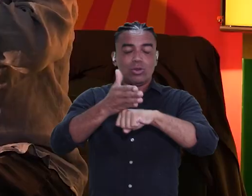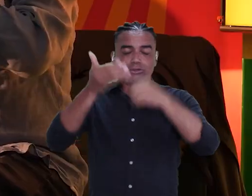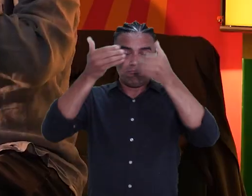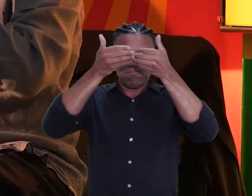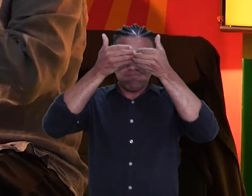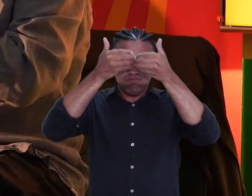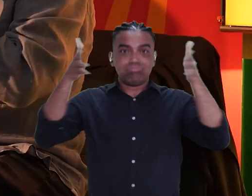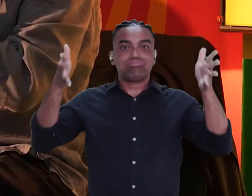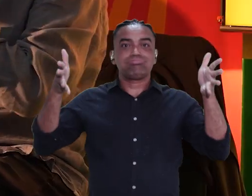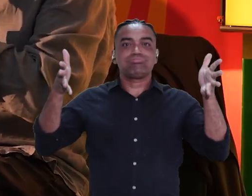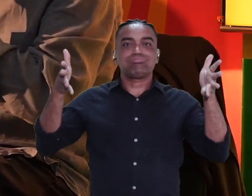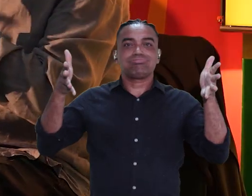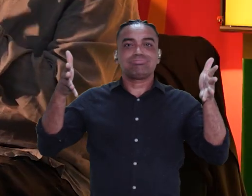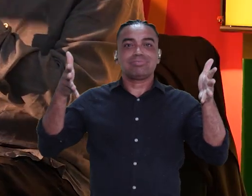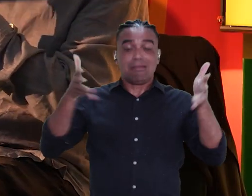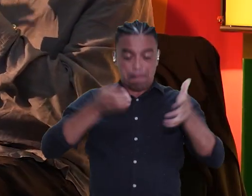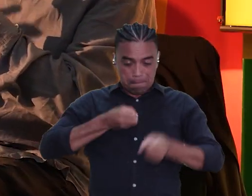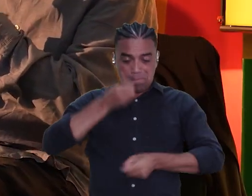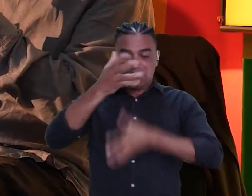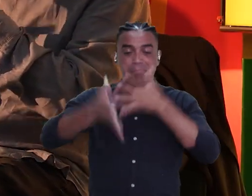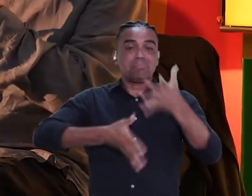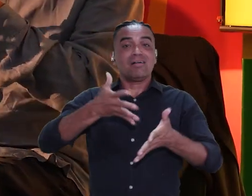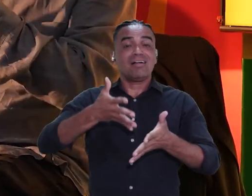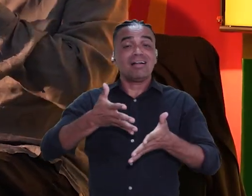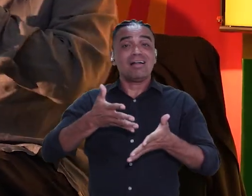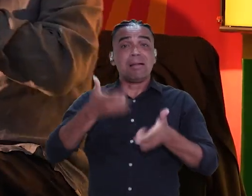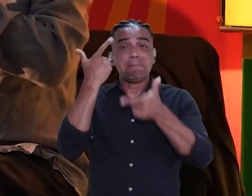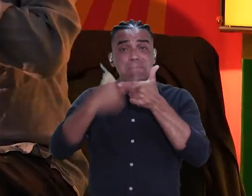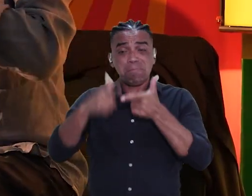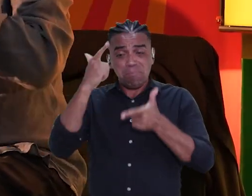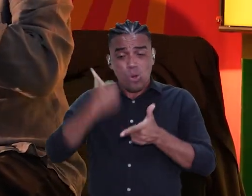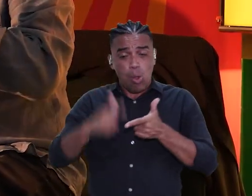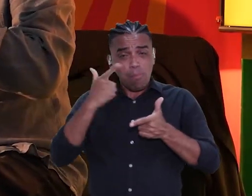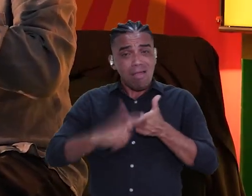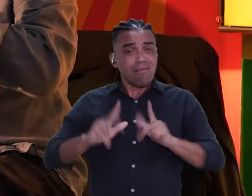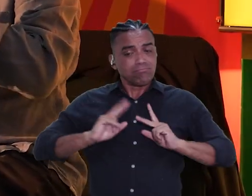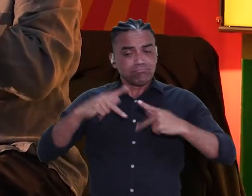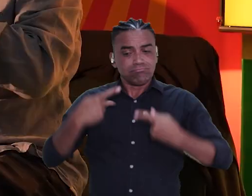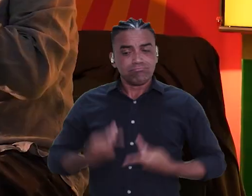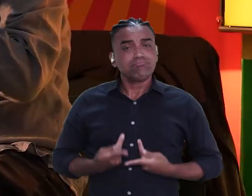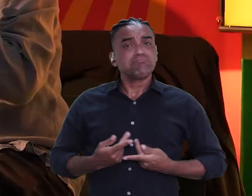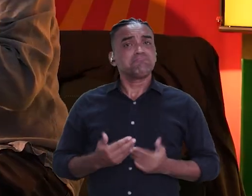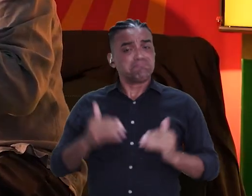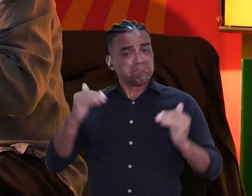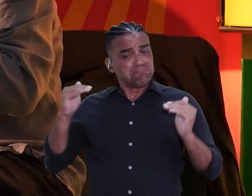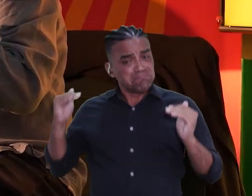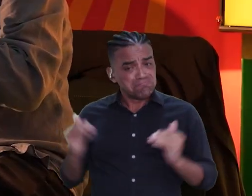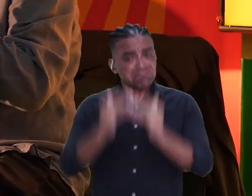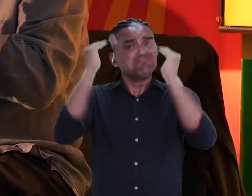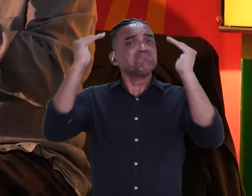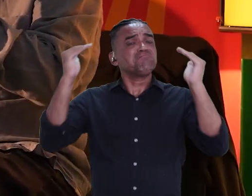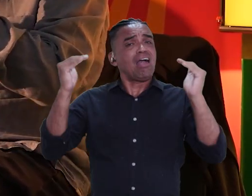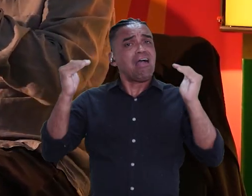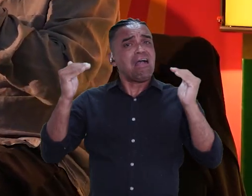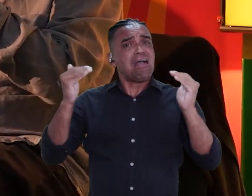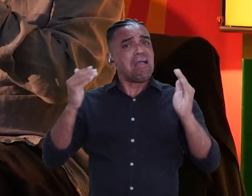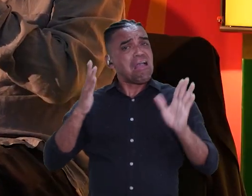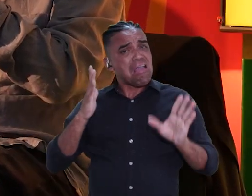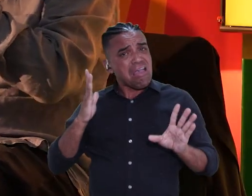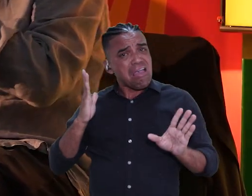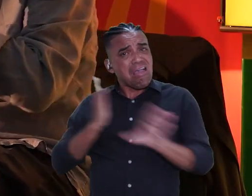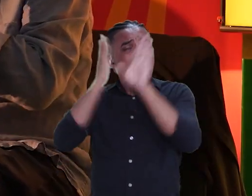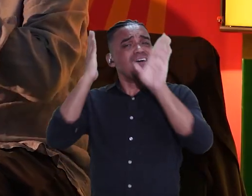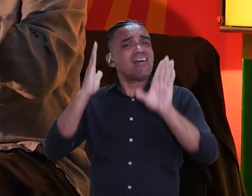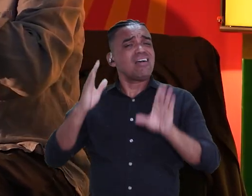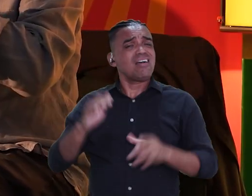se expôs a tragédia humana e todos os embates, né? Com uma crueza, né? Que faz com